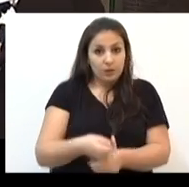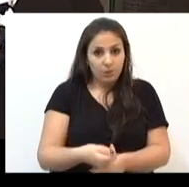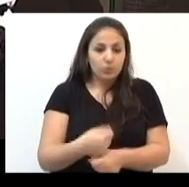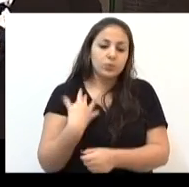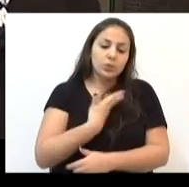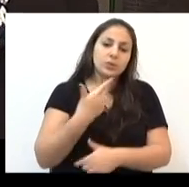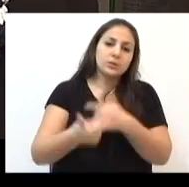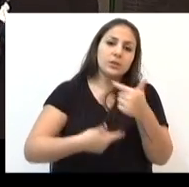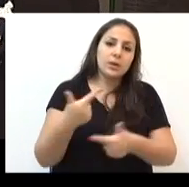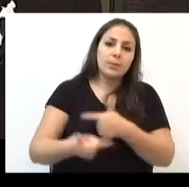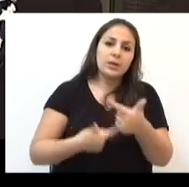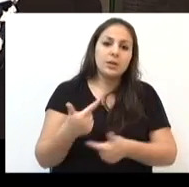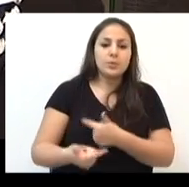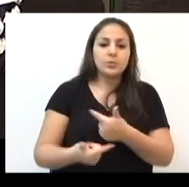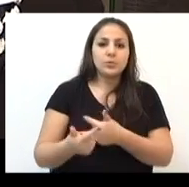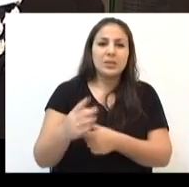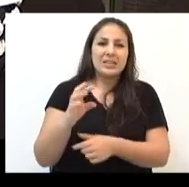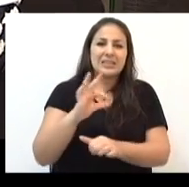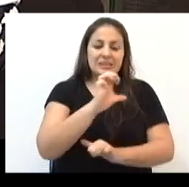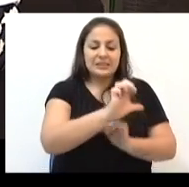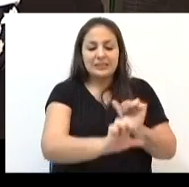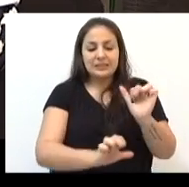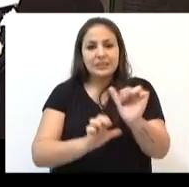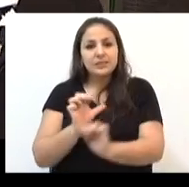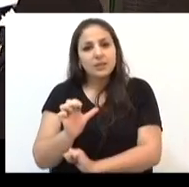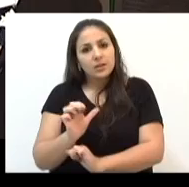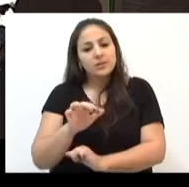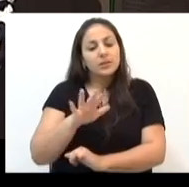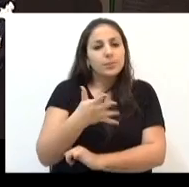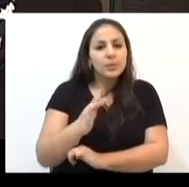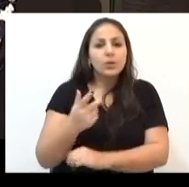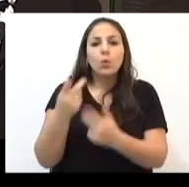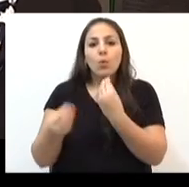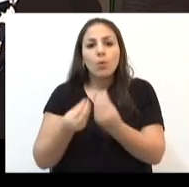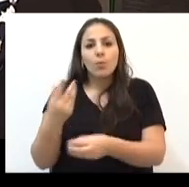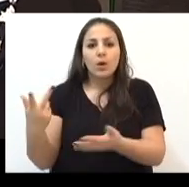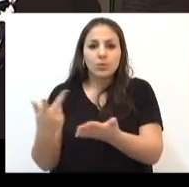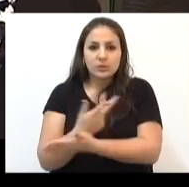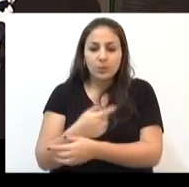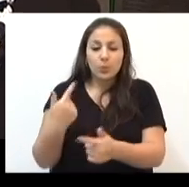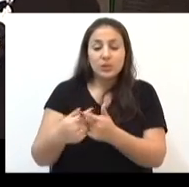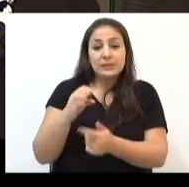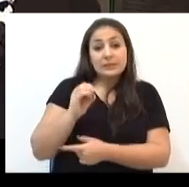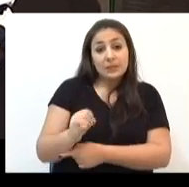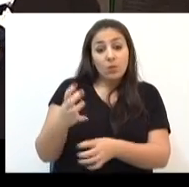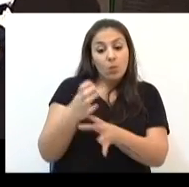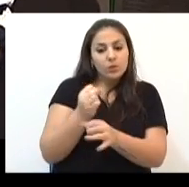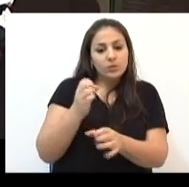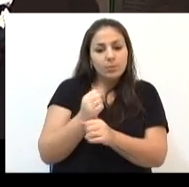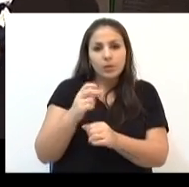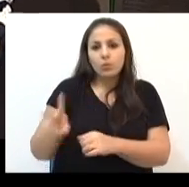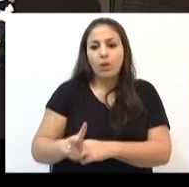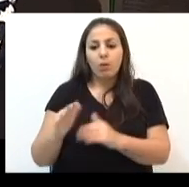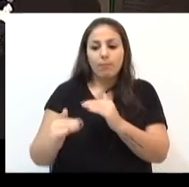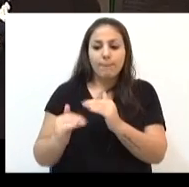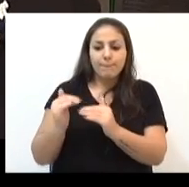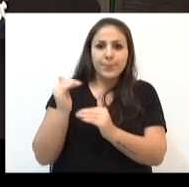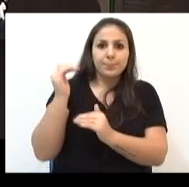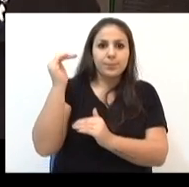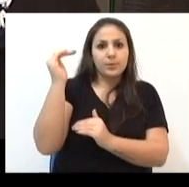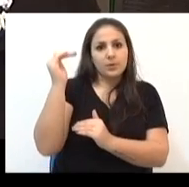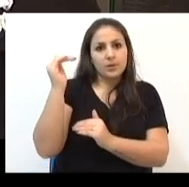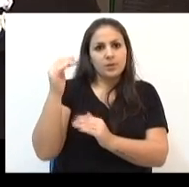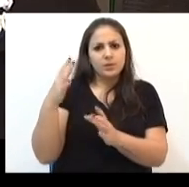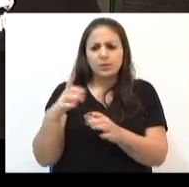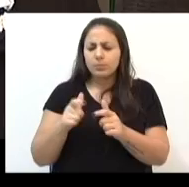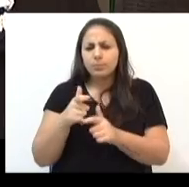nós trabalhamos com as transferências conforme elas forem acontecendo, porque senão o orçamento fica com um valor muito alto e aí parece que é